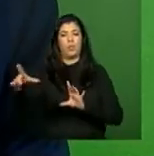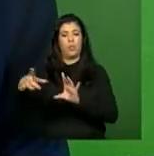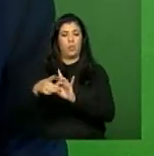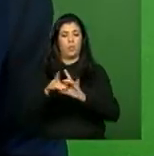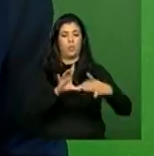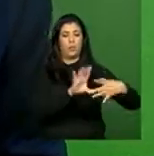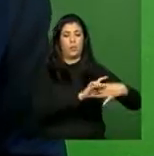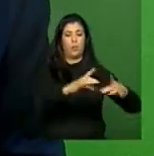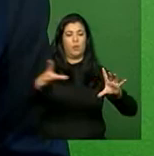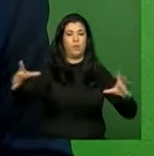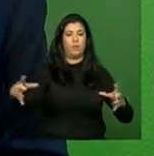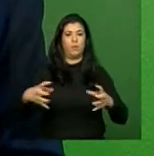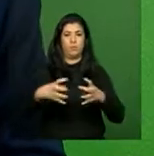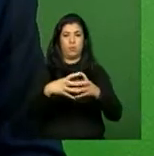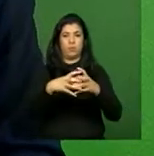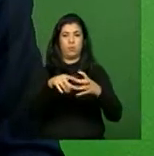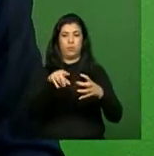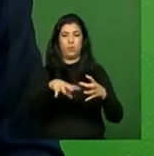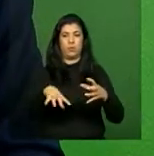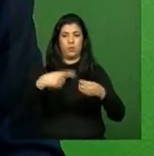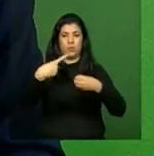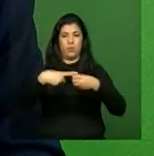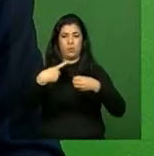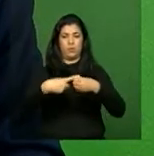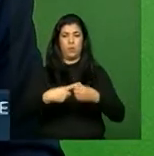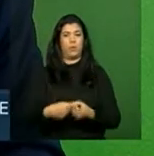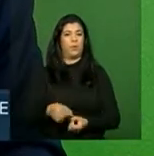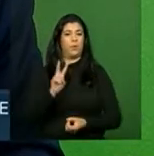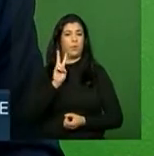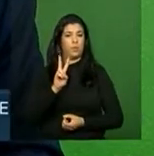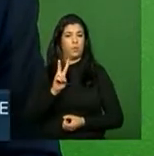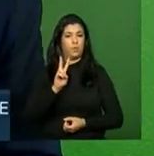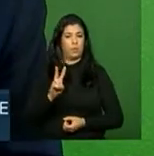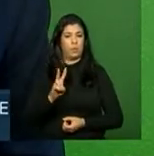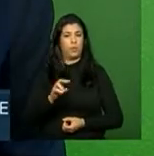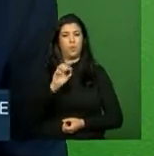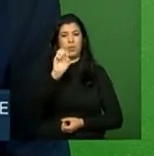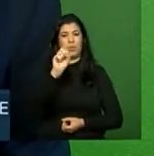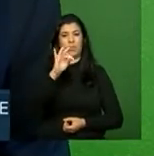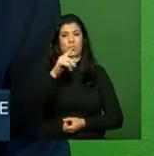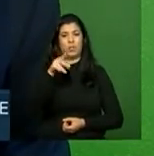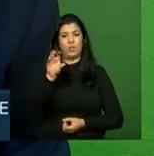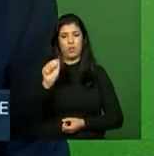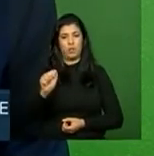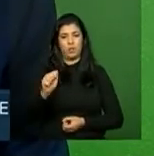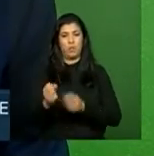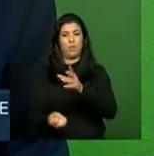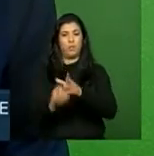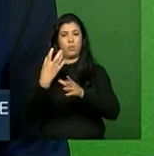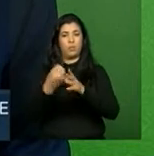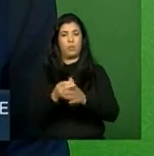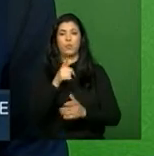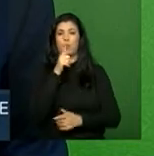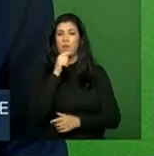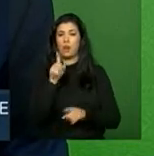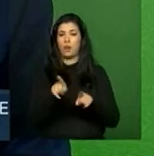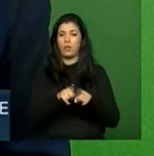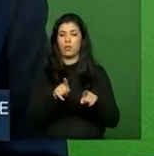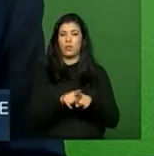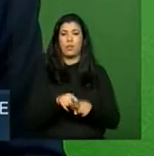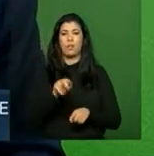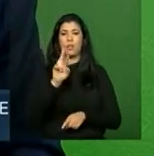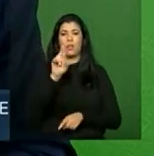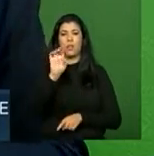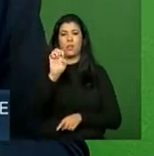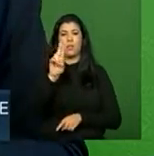cidades as duas estações de produção de água de reúso chamada e par